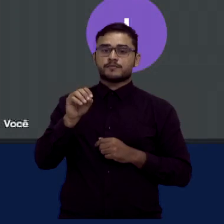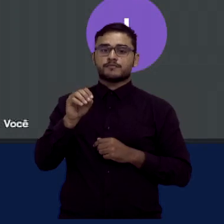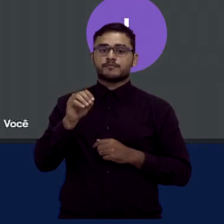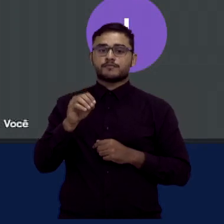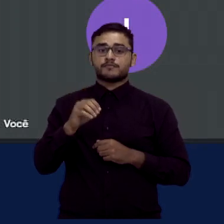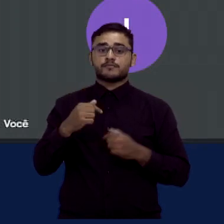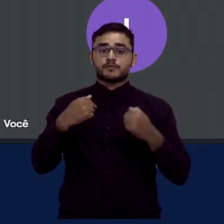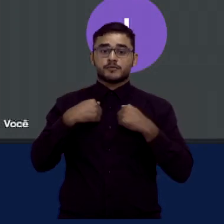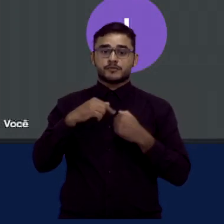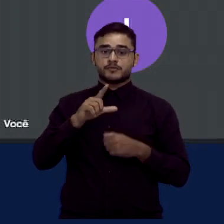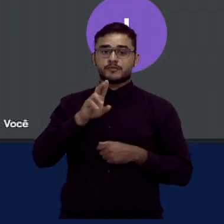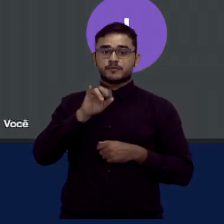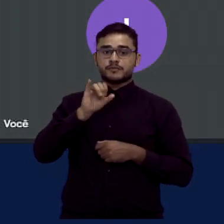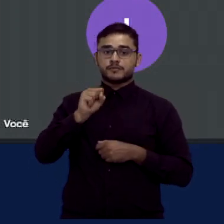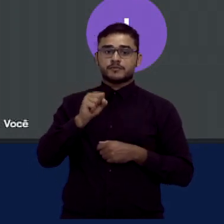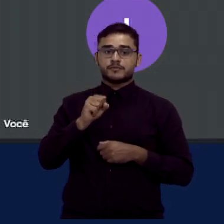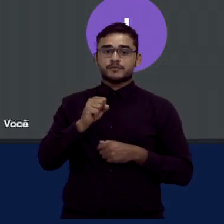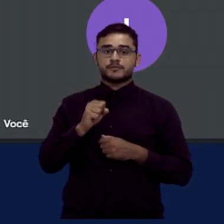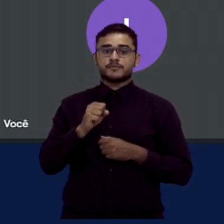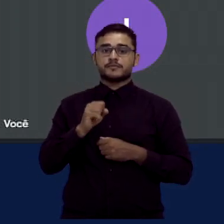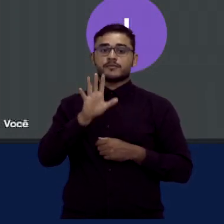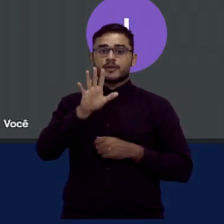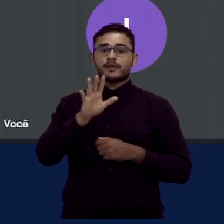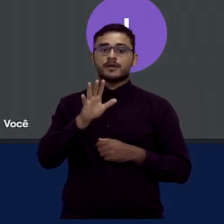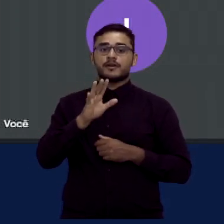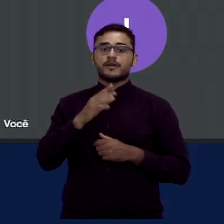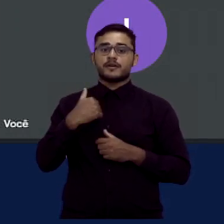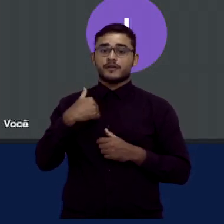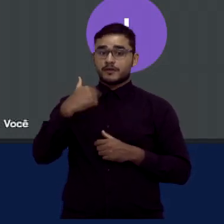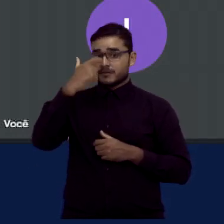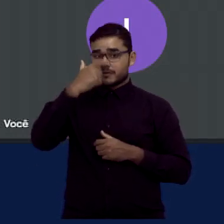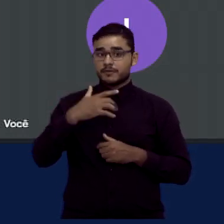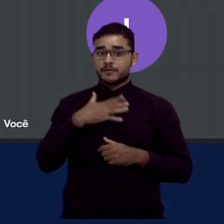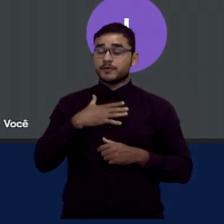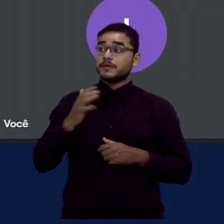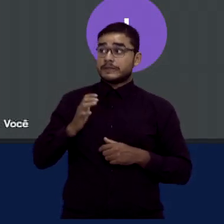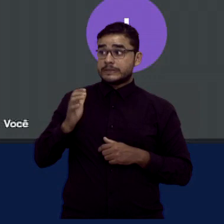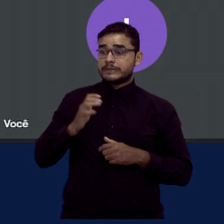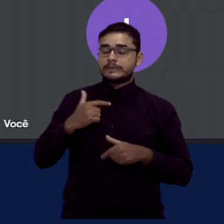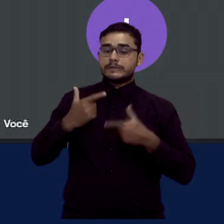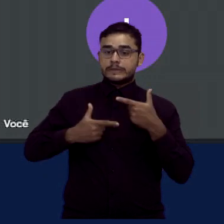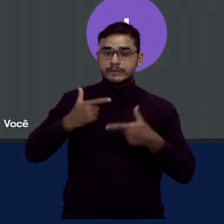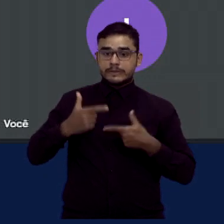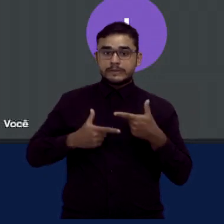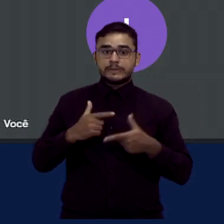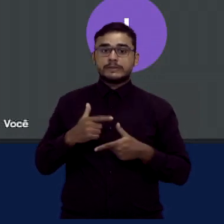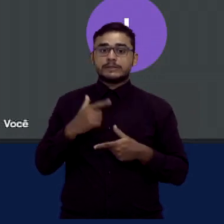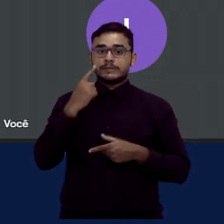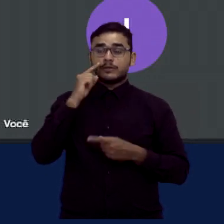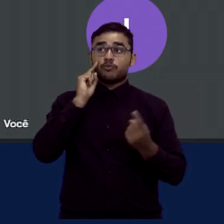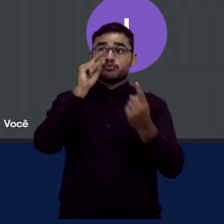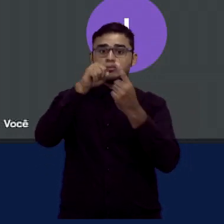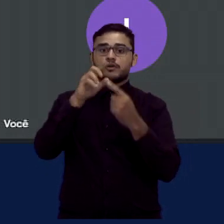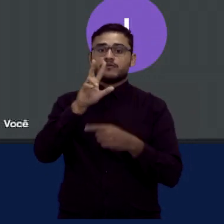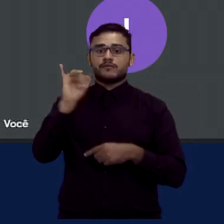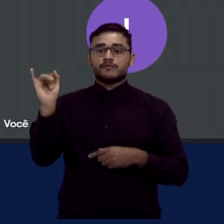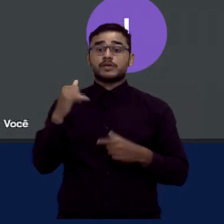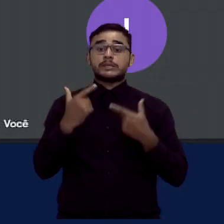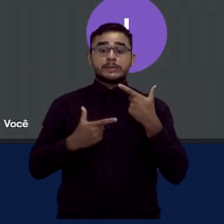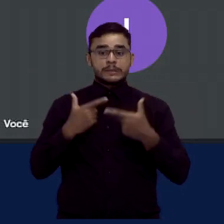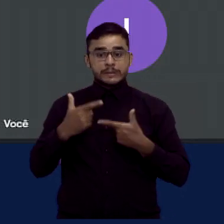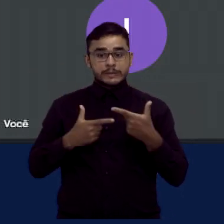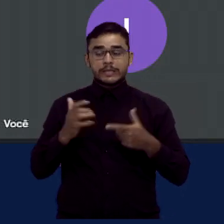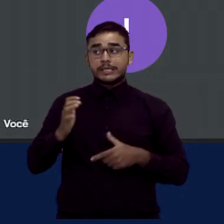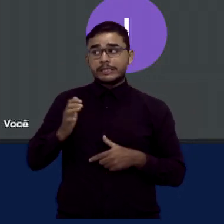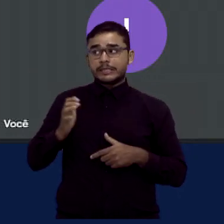professor, diagramador, só falta ser bilionário, playboy e filantropo também, estamos chegando lá. Estamos trabalhando ardentemente para isso, né? A IA